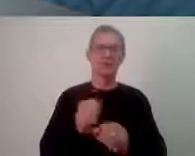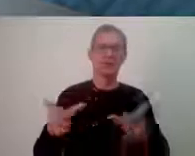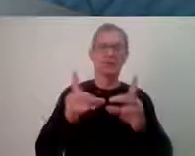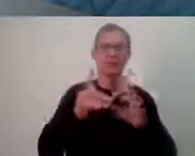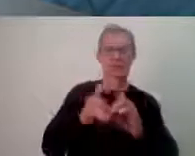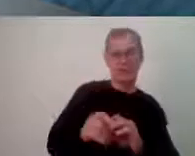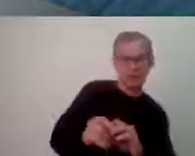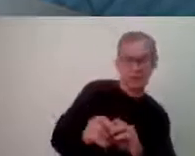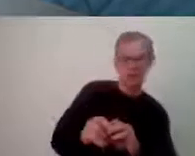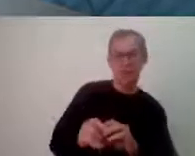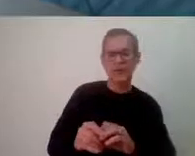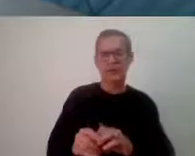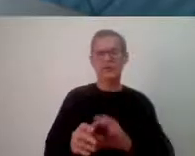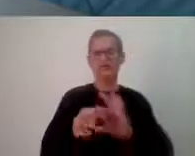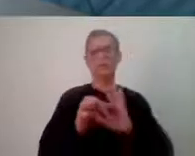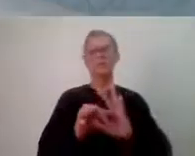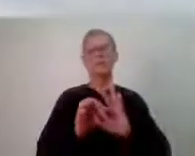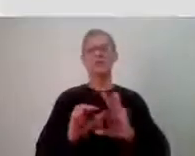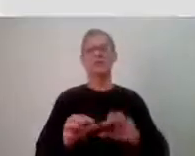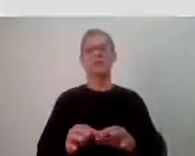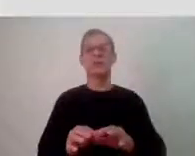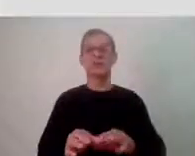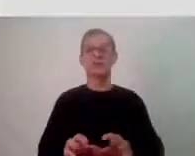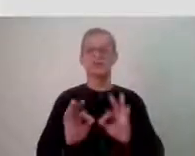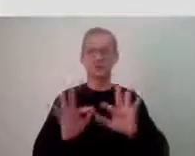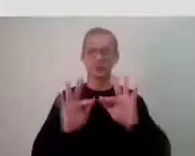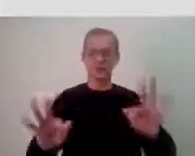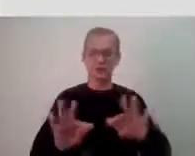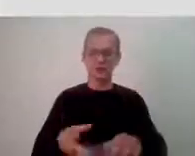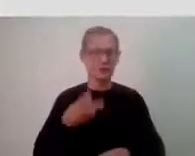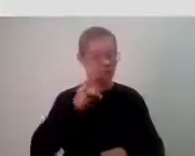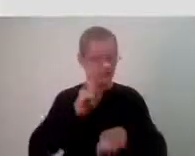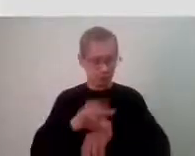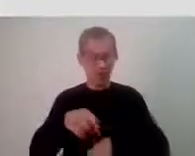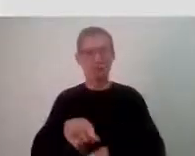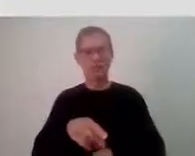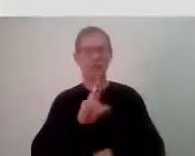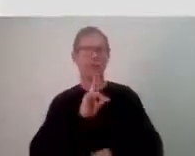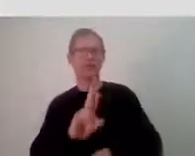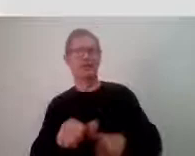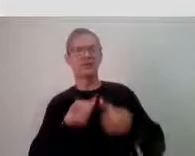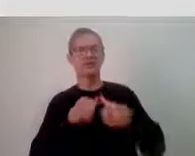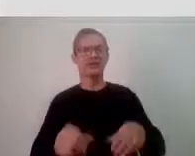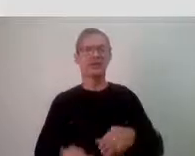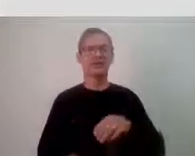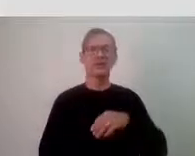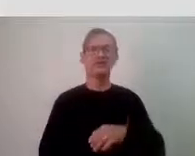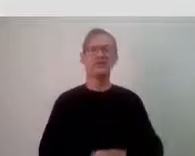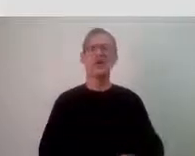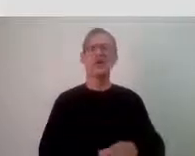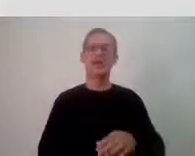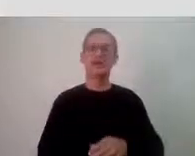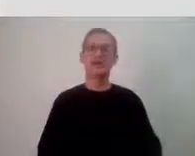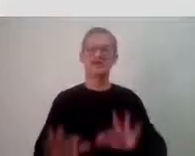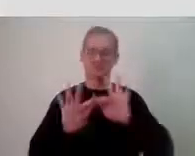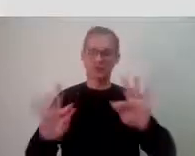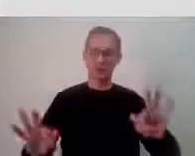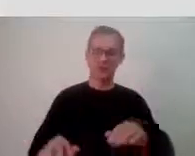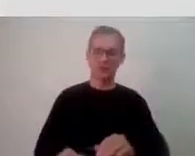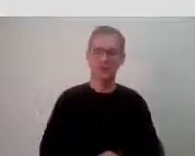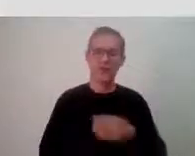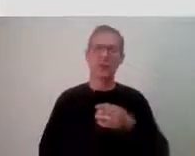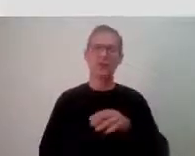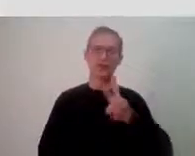a depender da função. Vamos ao quadro para a gente ver quais são as integrais. Eu quero que você resolva essas 3 integrais, ó, 2 indefinidas e